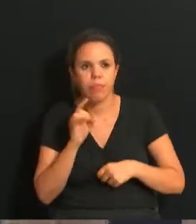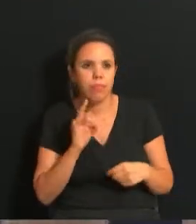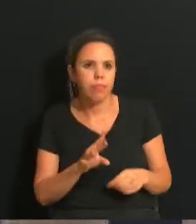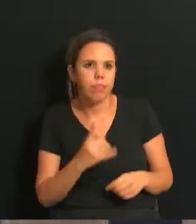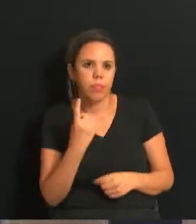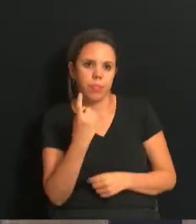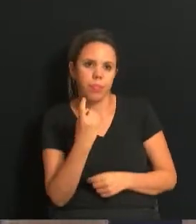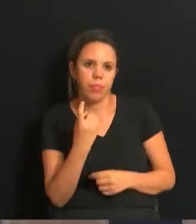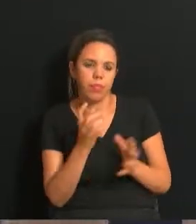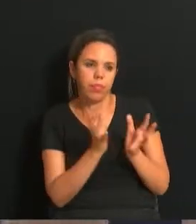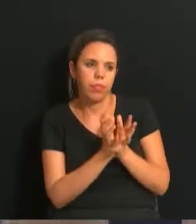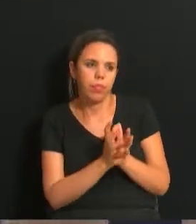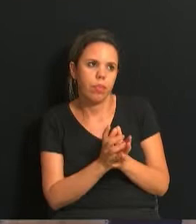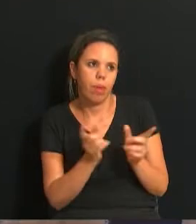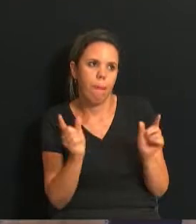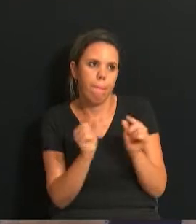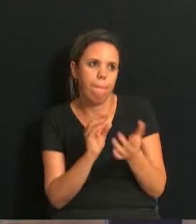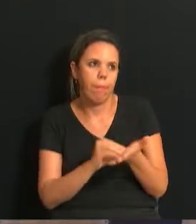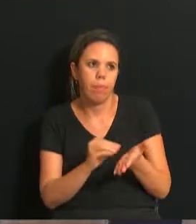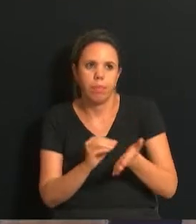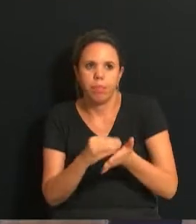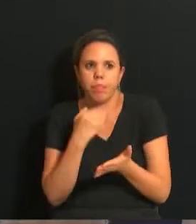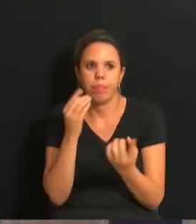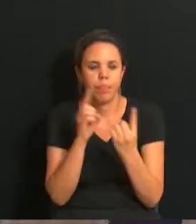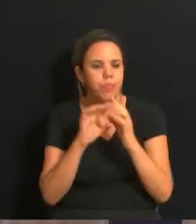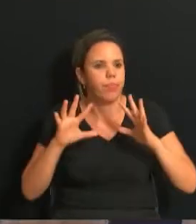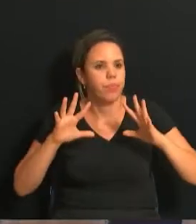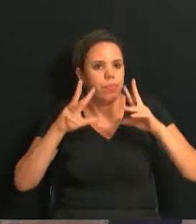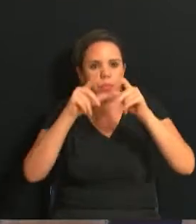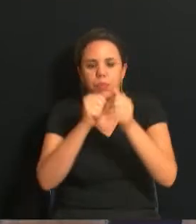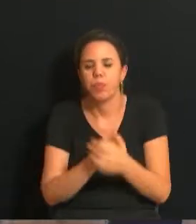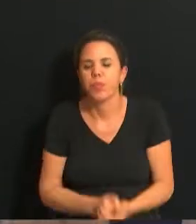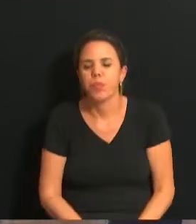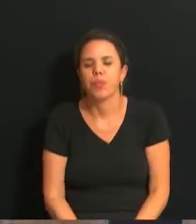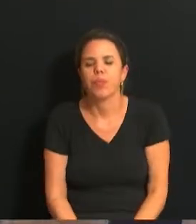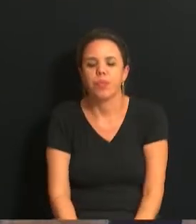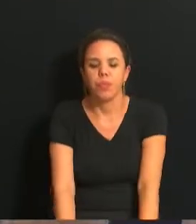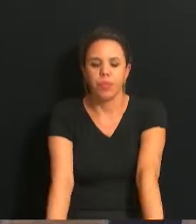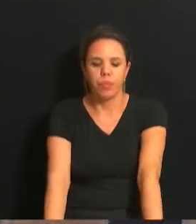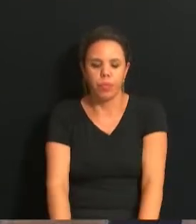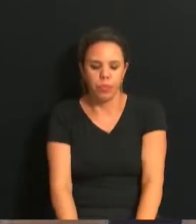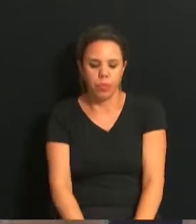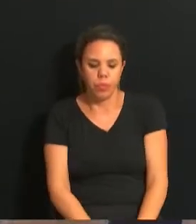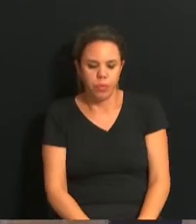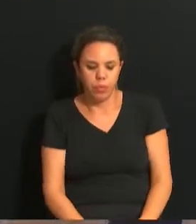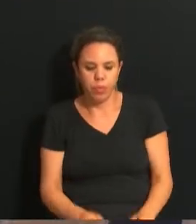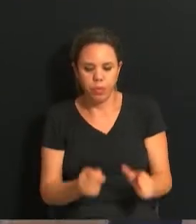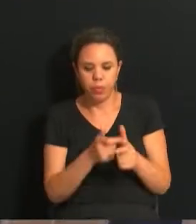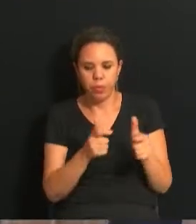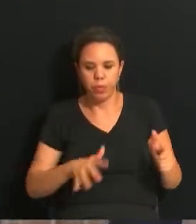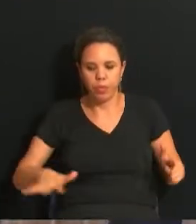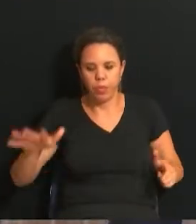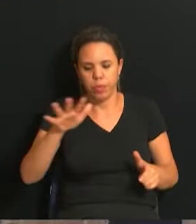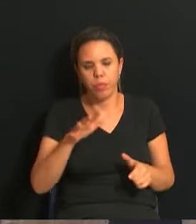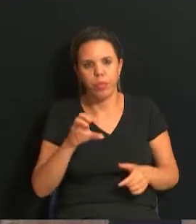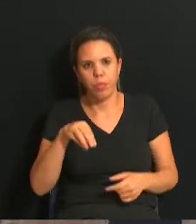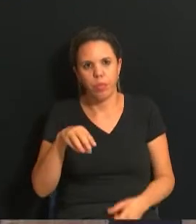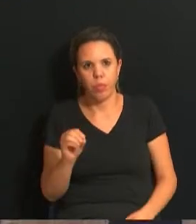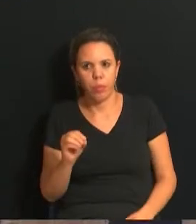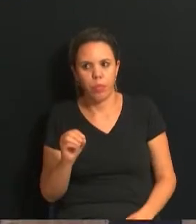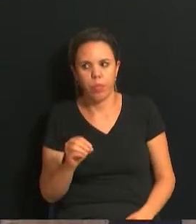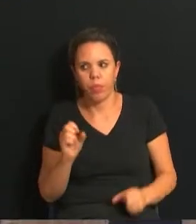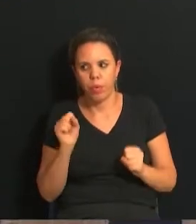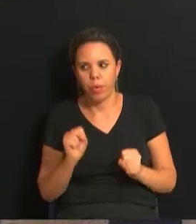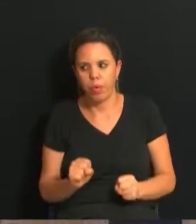equipe não dá conta de fazer esse atendimento. Para além disso, a ampliação da equipe do SEAMO, ela